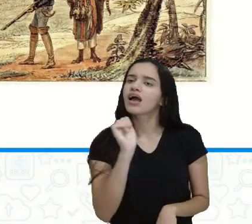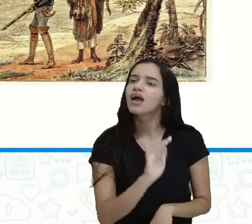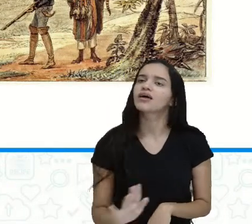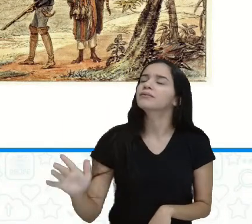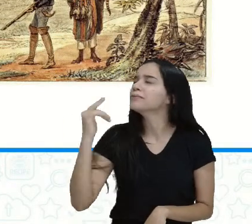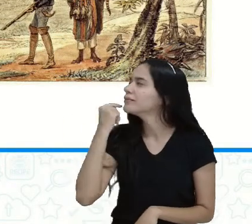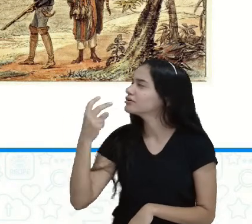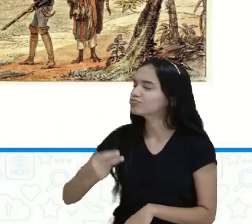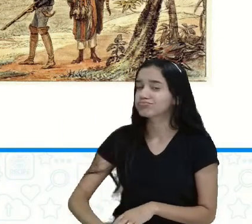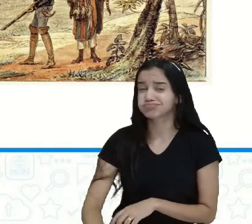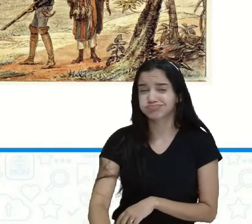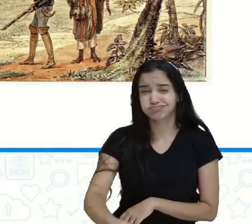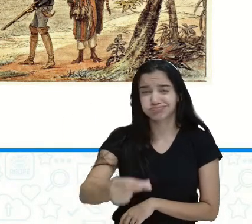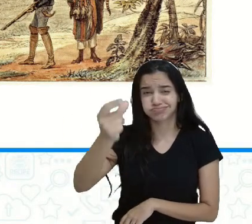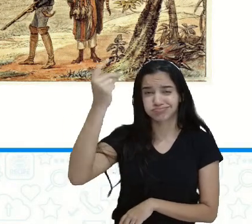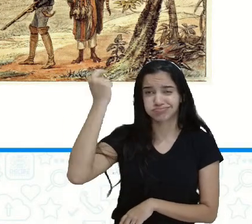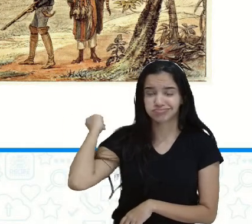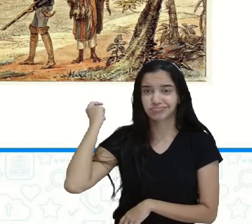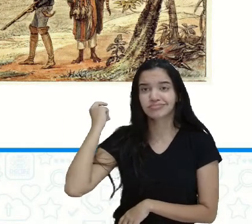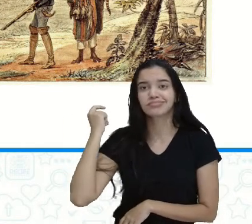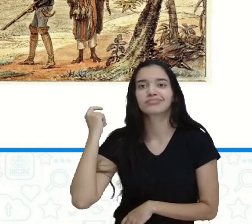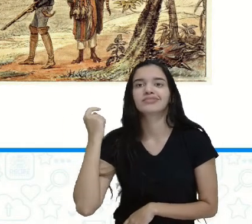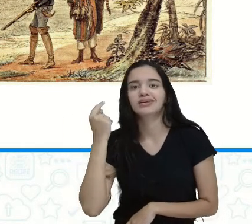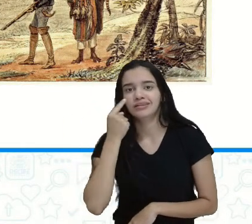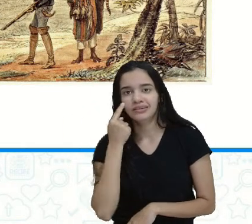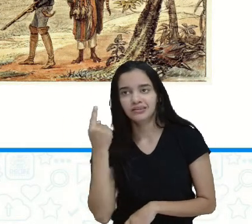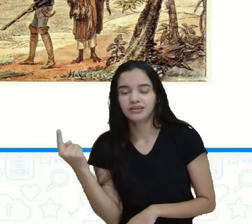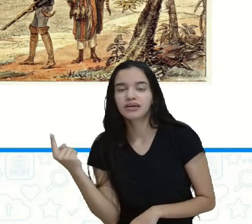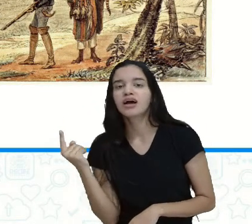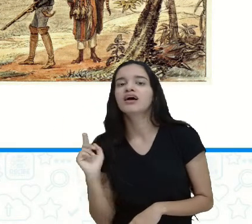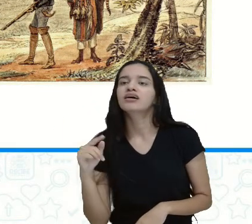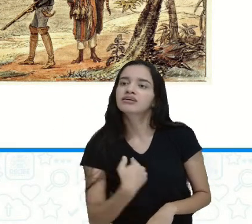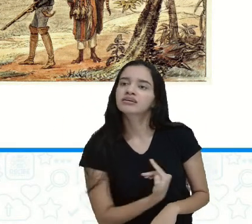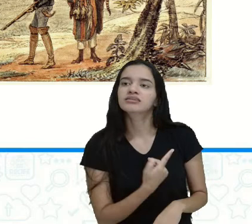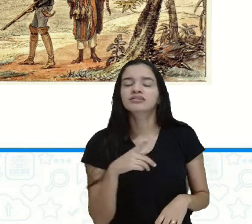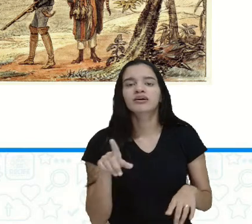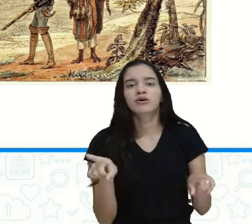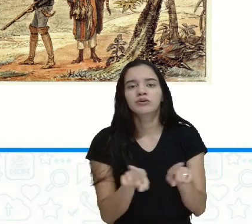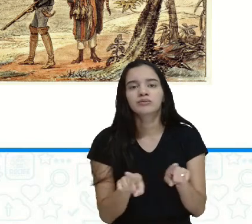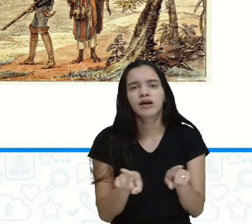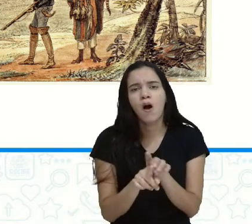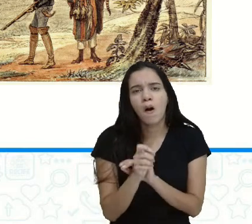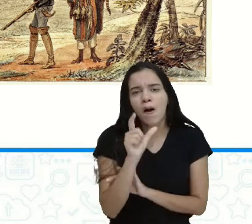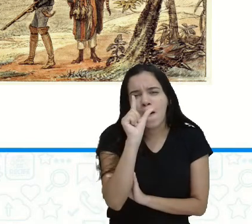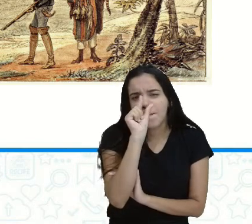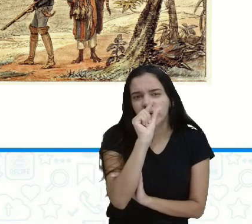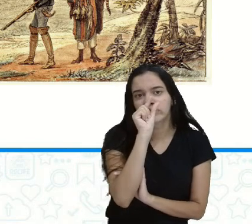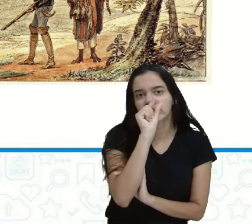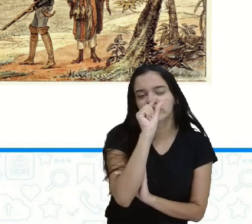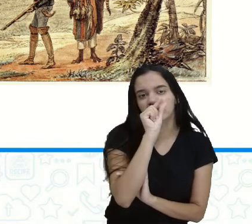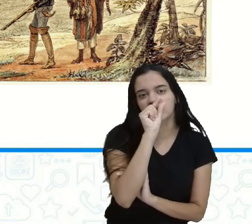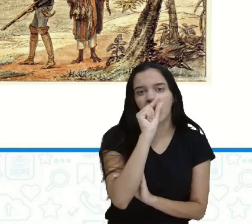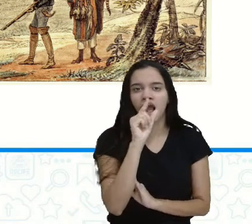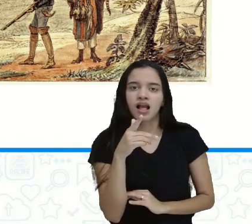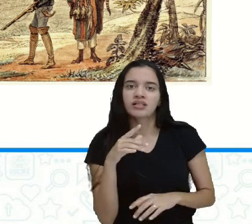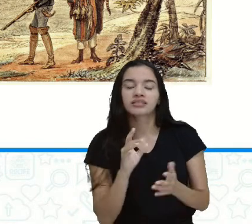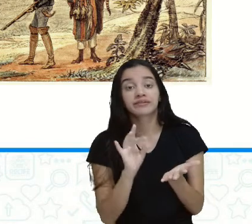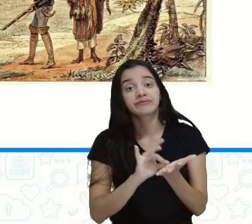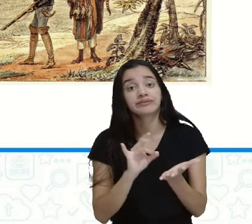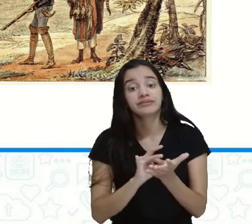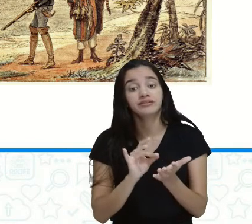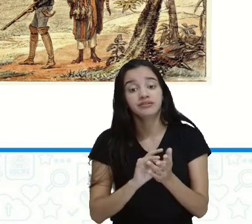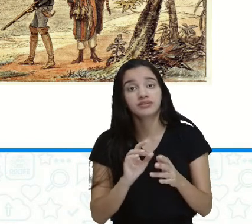bem antiga, que é de Debré. Essa imagem aí, temos também modificações humanas, mas são poucas. Na verdade, a modificação